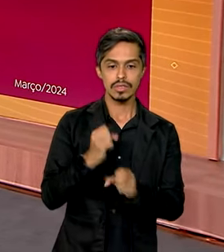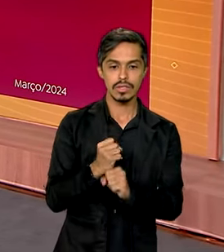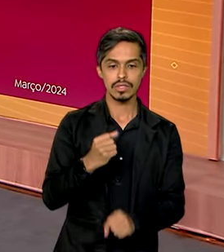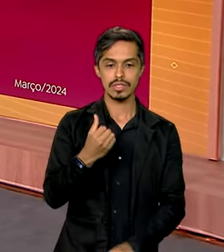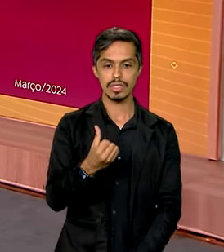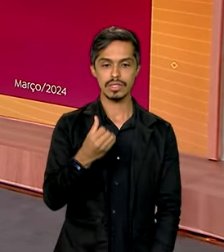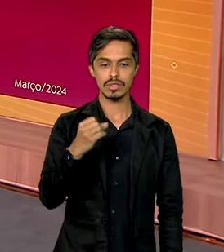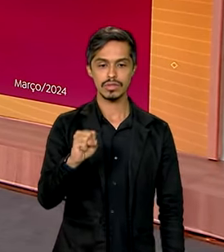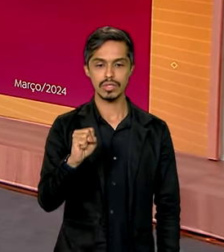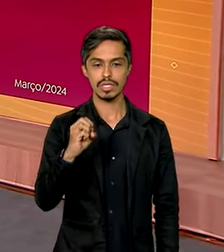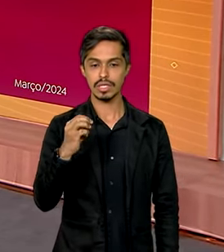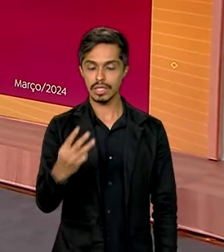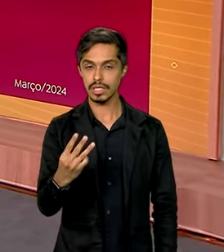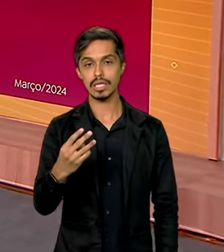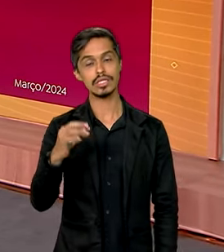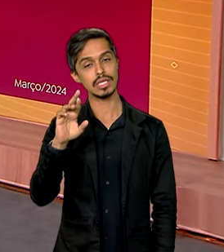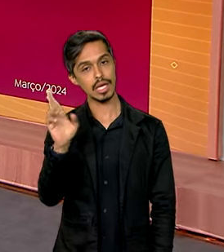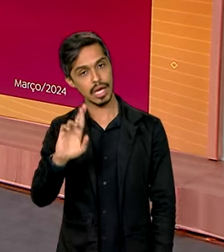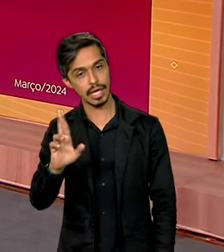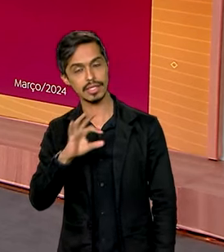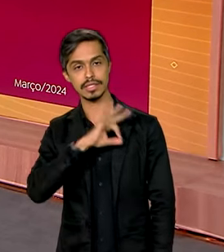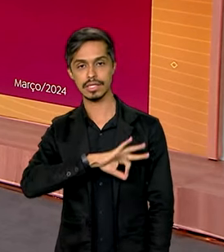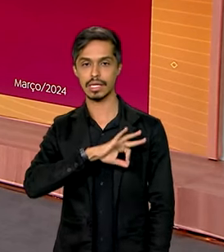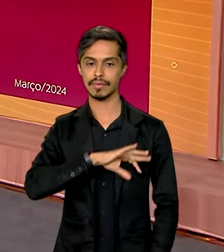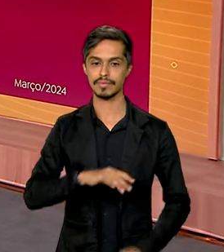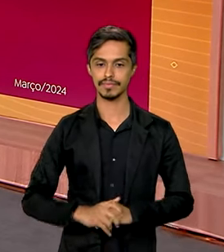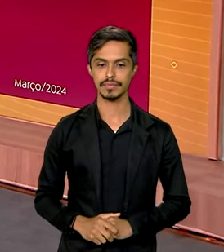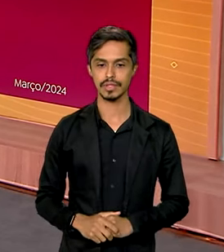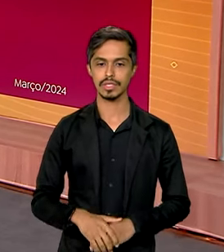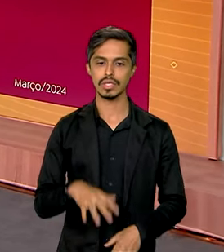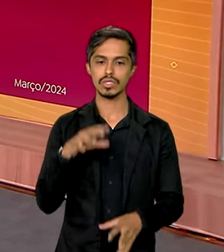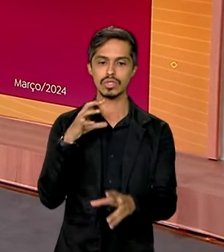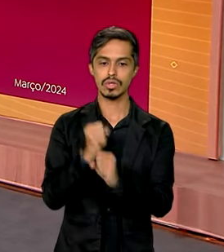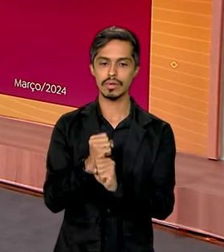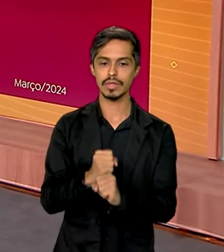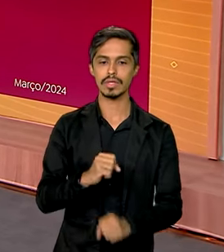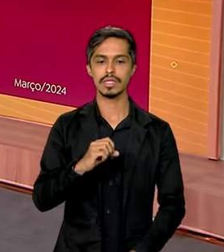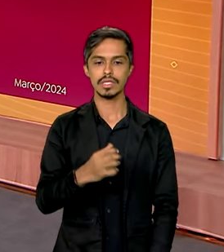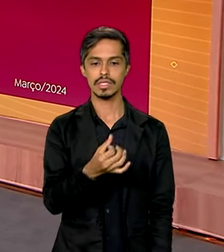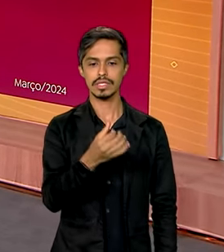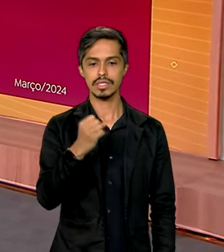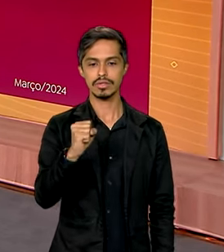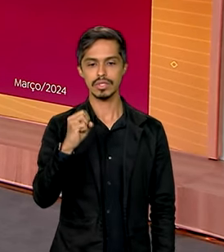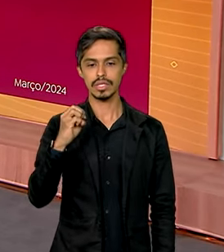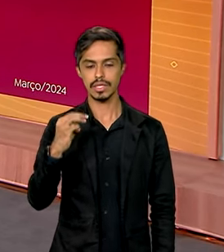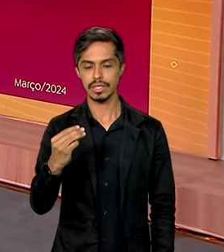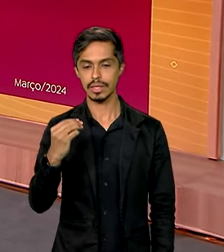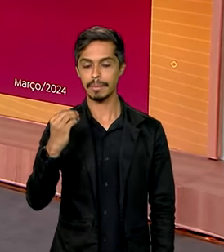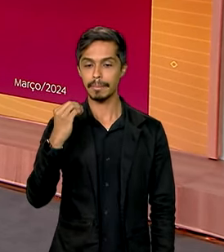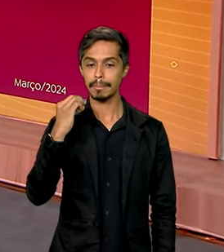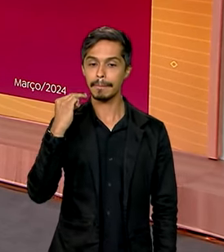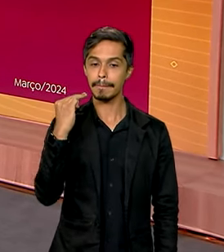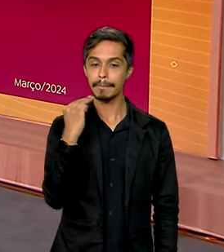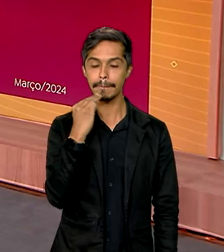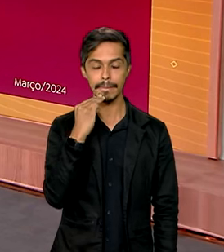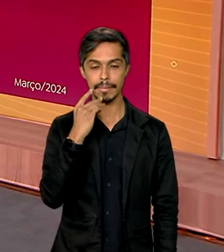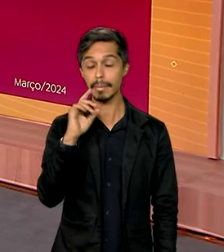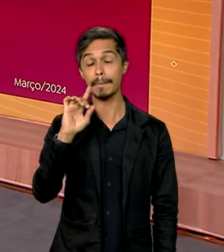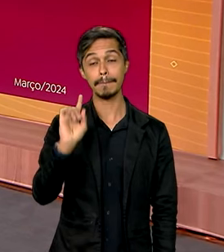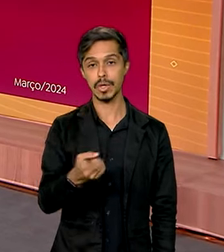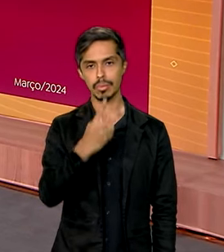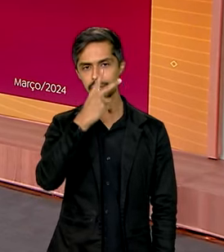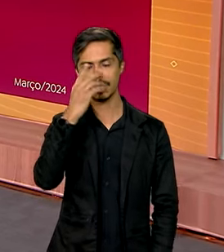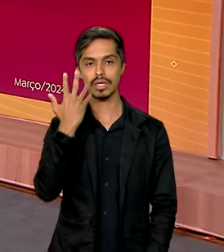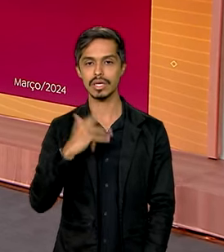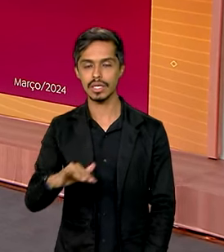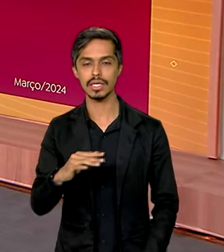683. São aproximadamente 485 mil crianças e adolescentes atendidos pelo Programa Nacional